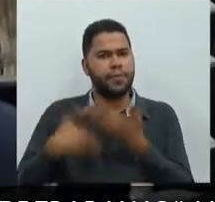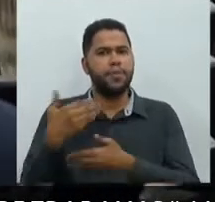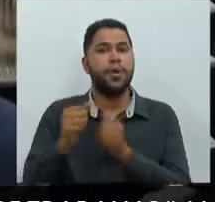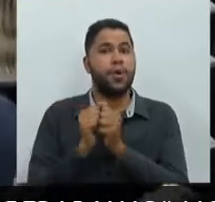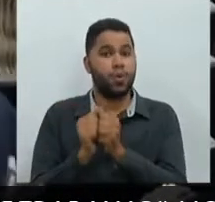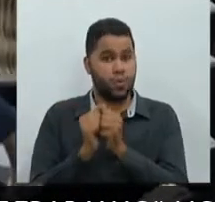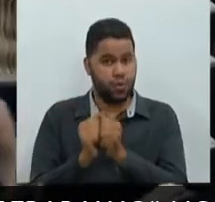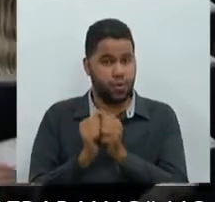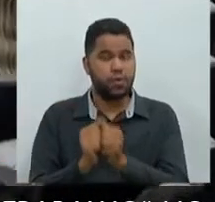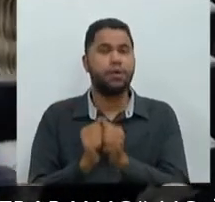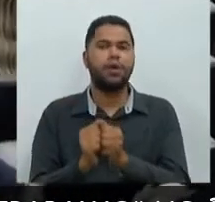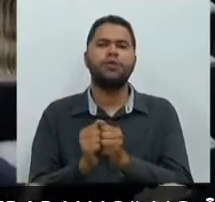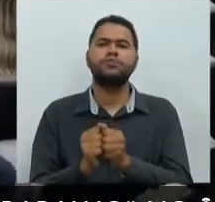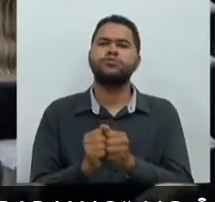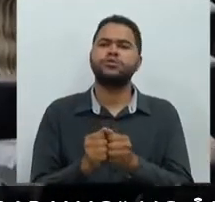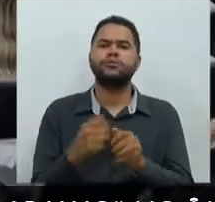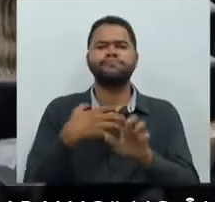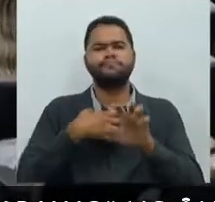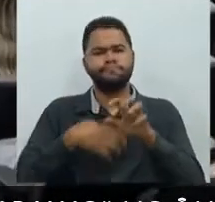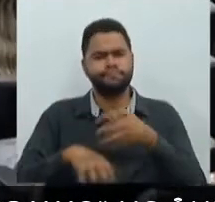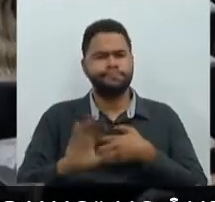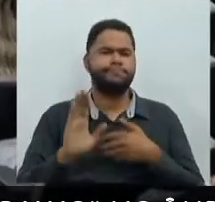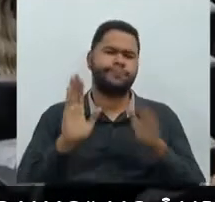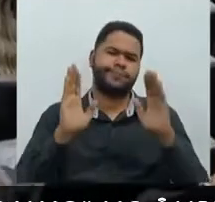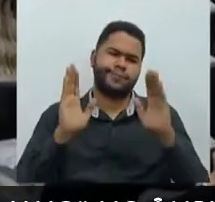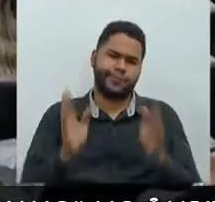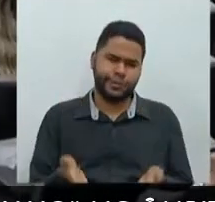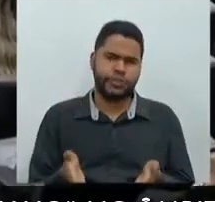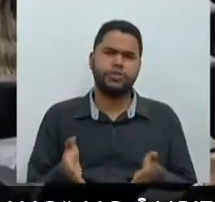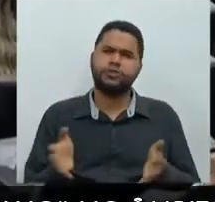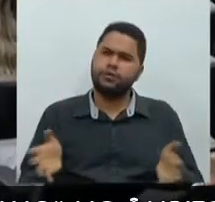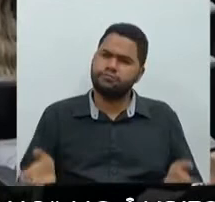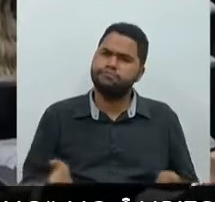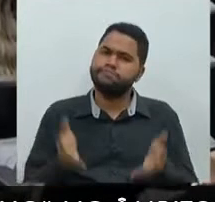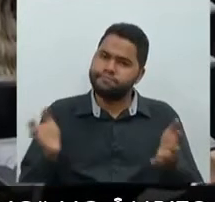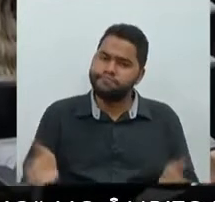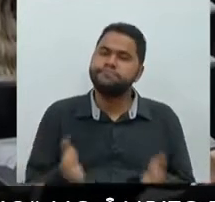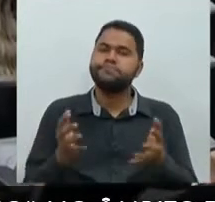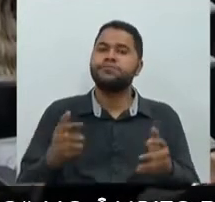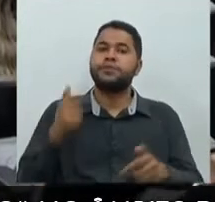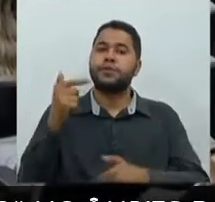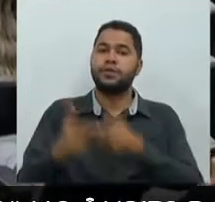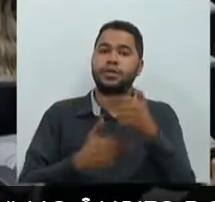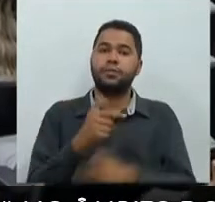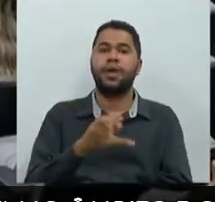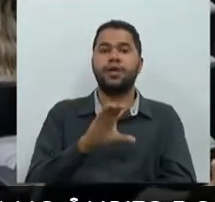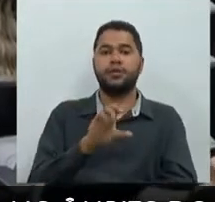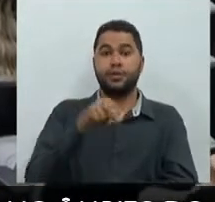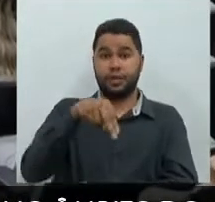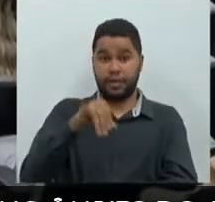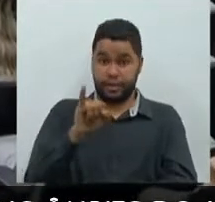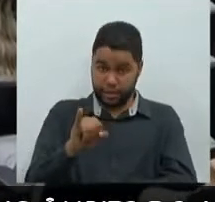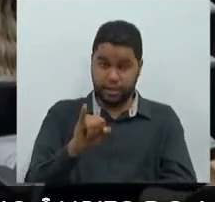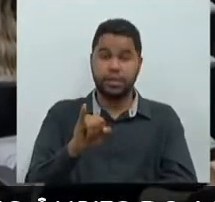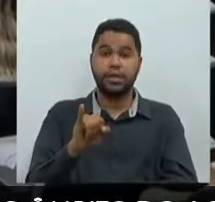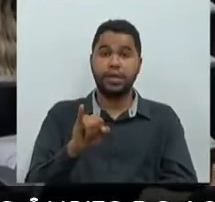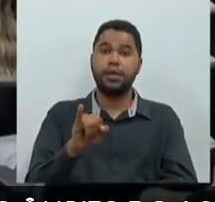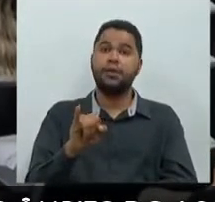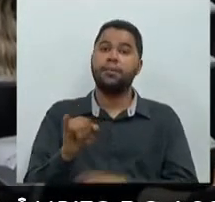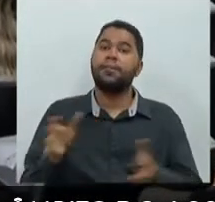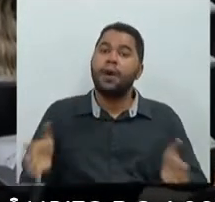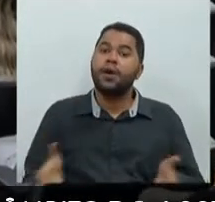ele, sensibilização, que ele já tem, né, já tem dedicado aí grande parte do trabalho da CNI, essa grande escola, para a